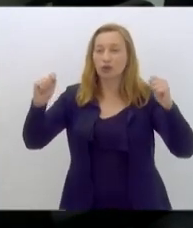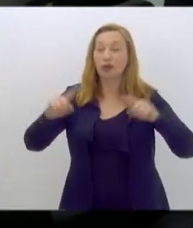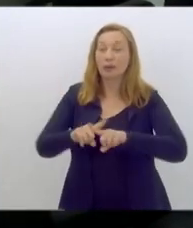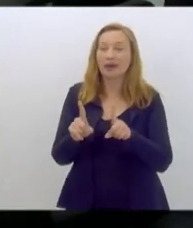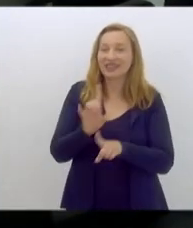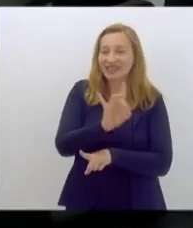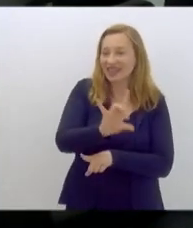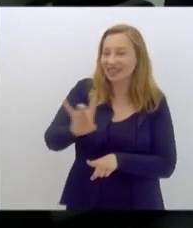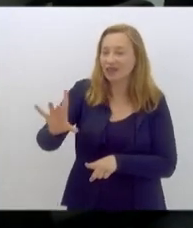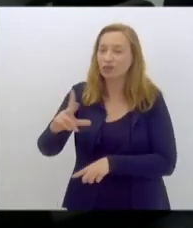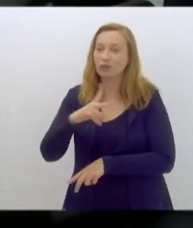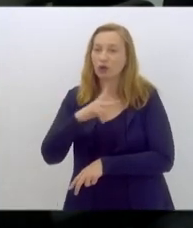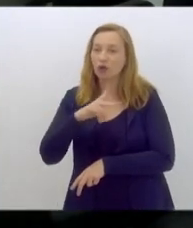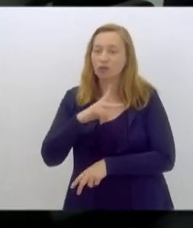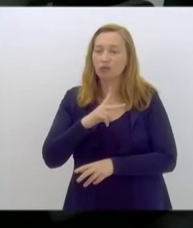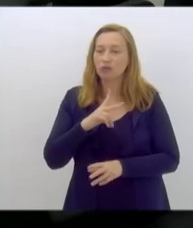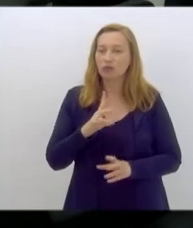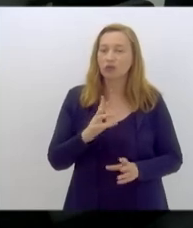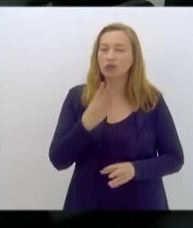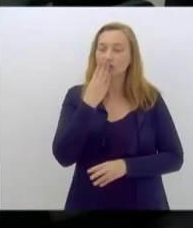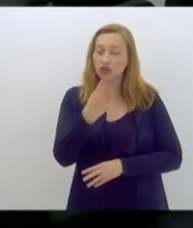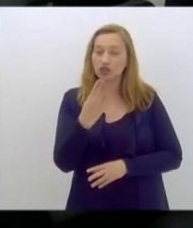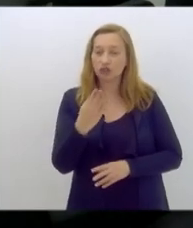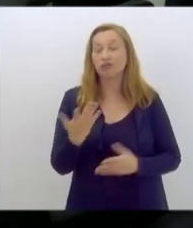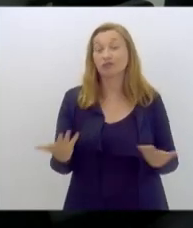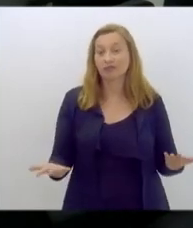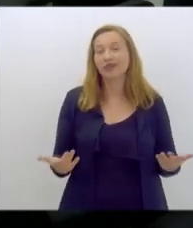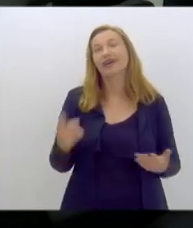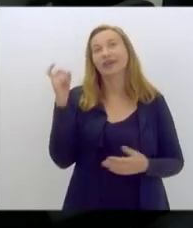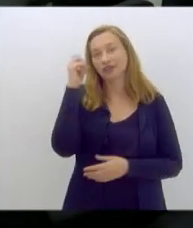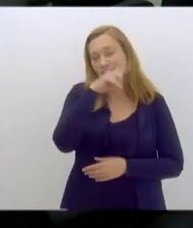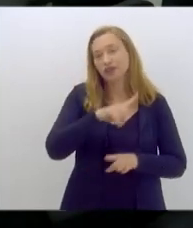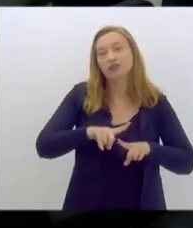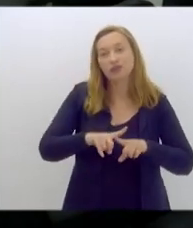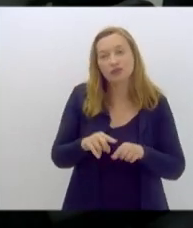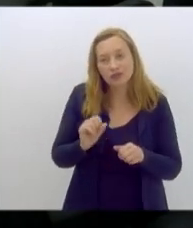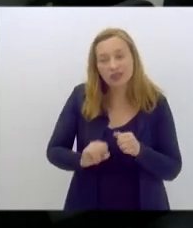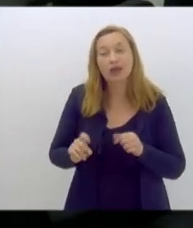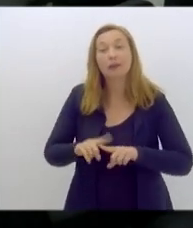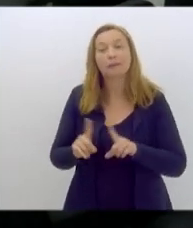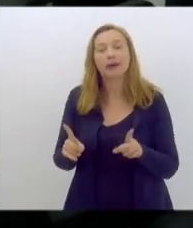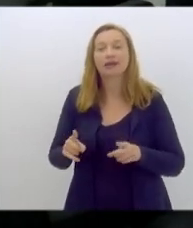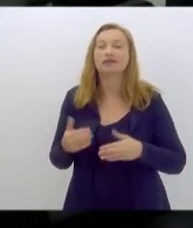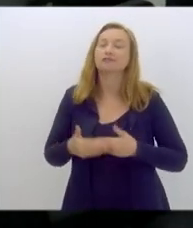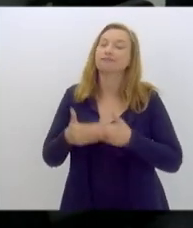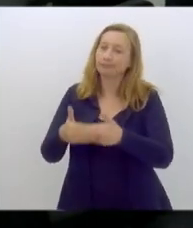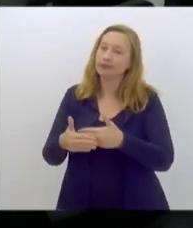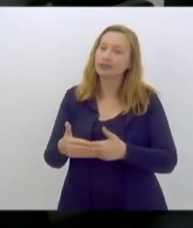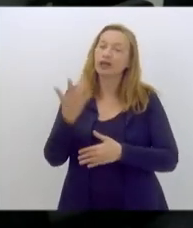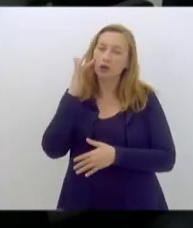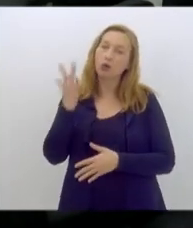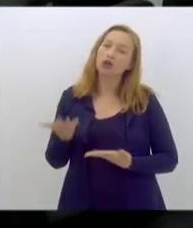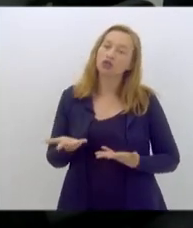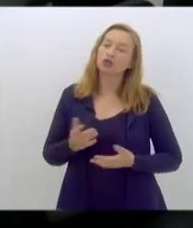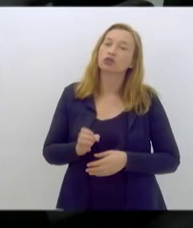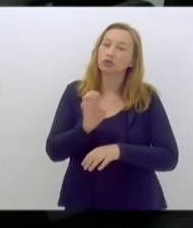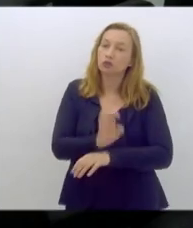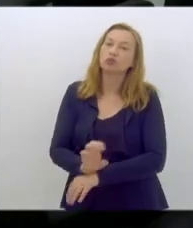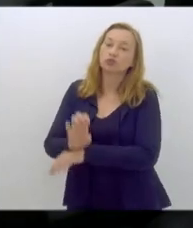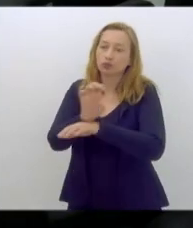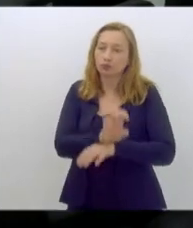o seu próprio time na cabeça então é sempre muito difícil fazer mas eu acho que a gente precisa avançar sob pena dos Estados